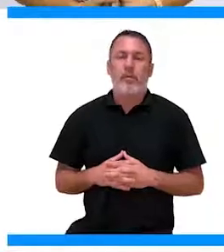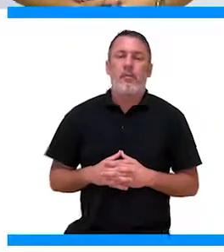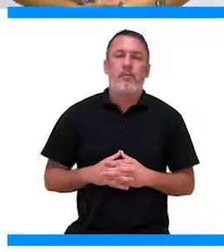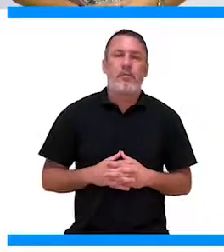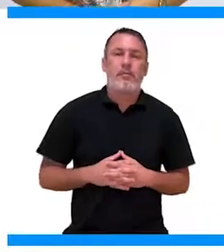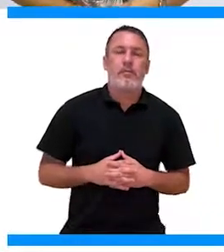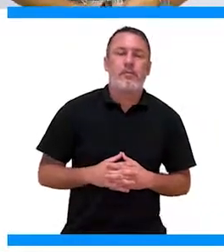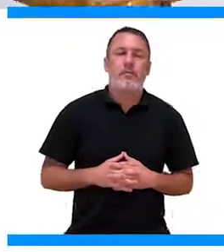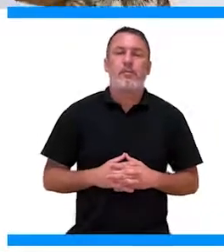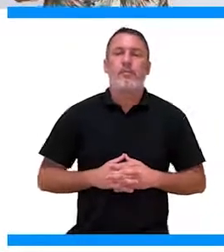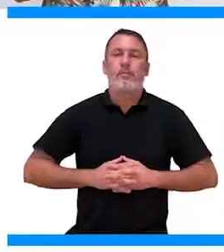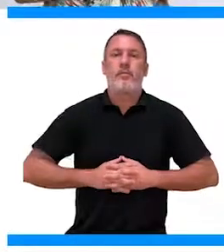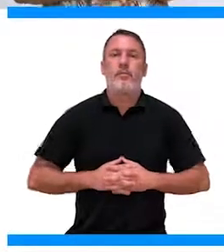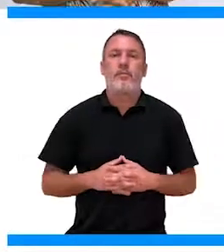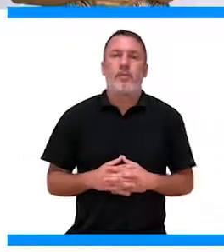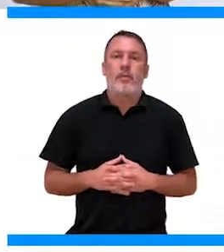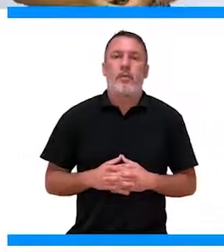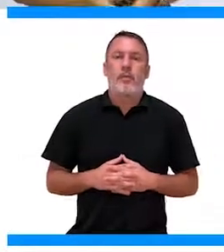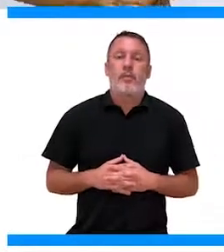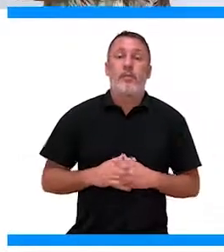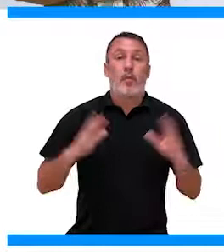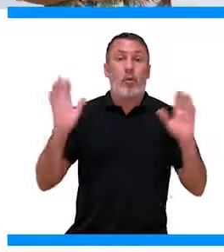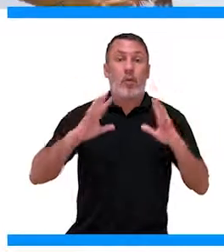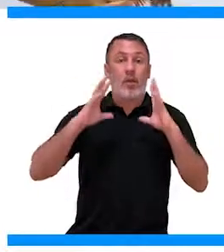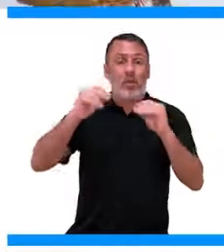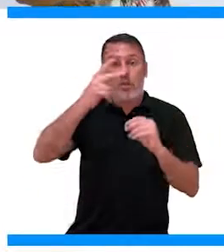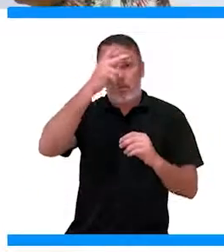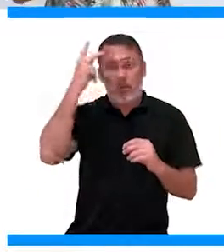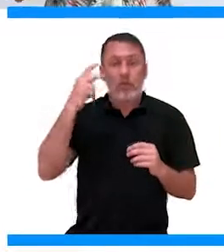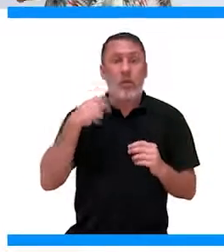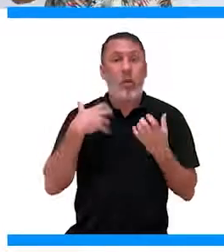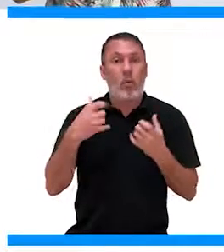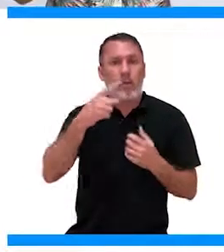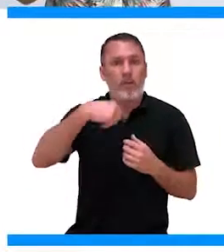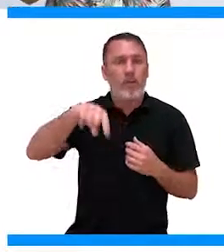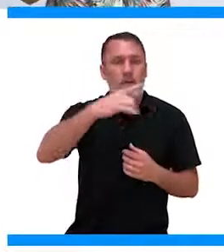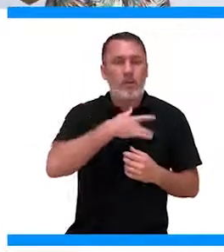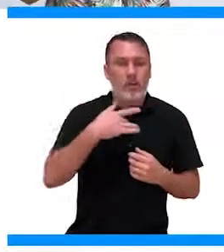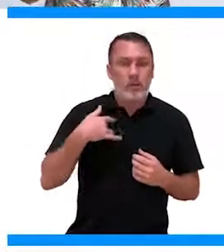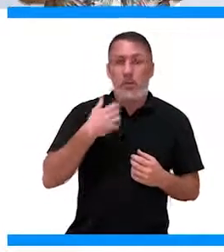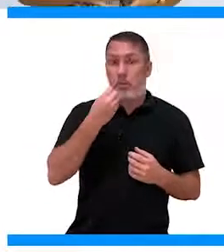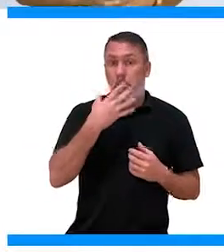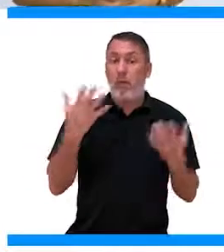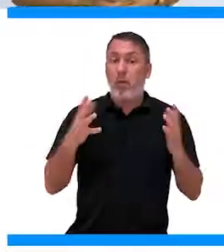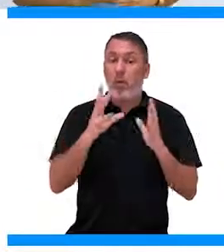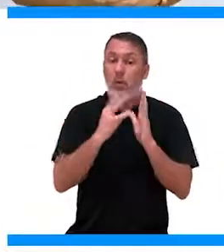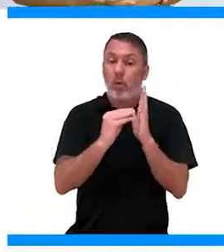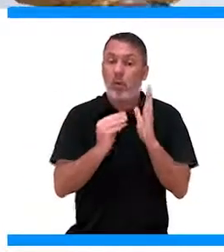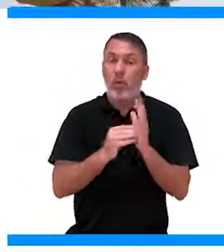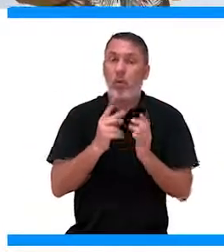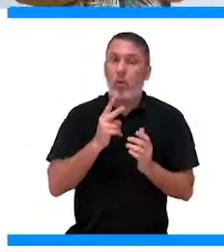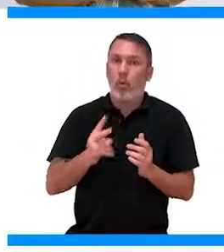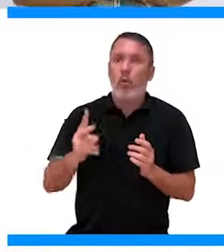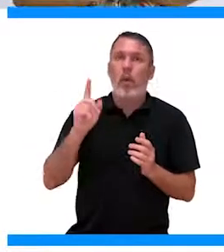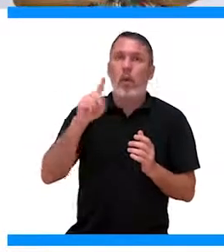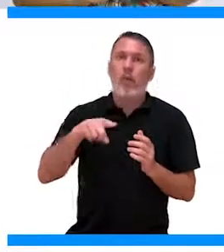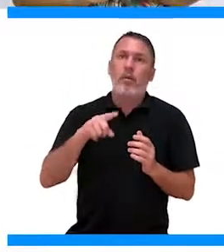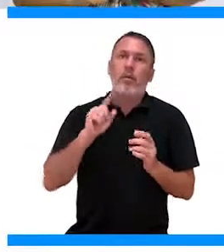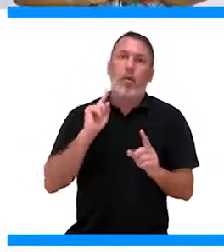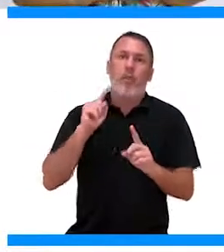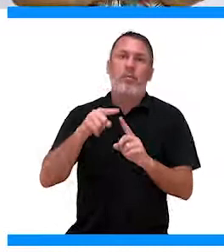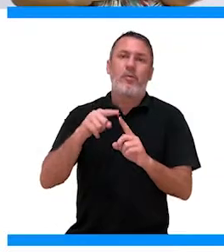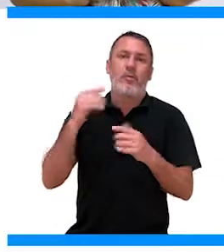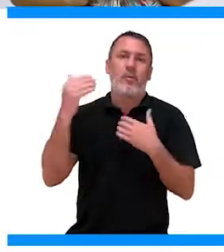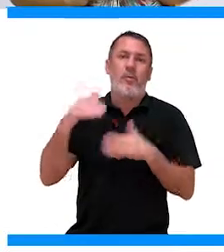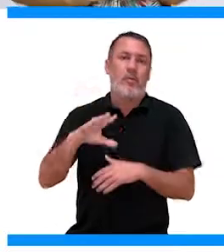Olá a todos, espero que todos estejam bem. Hoje a gente vai dar continuidade aos conteúdos aí prováveis a cair nas